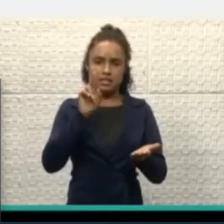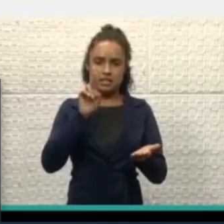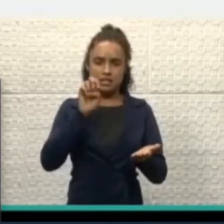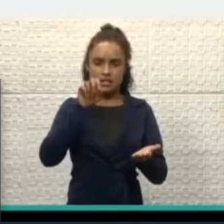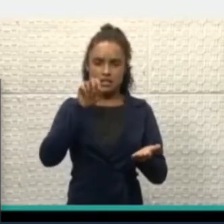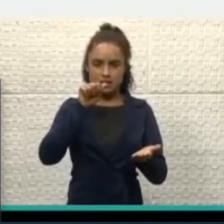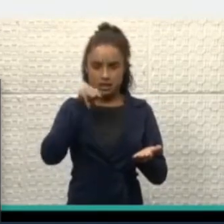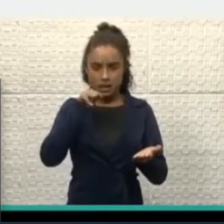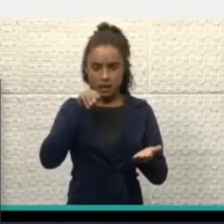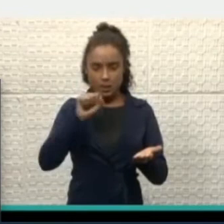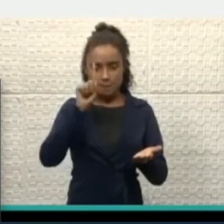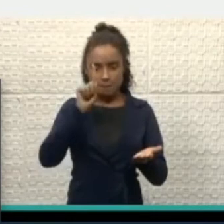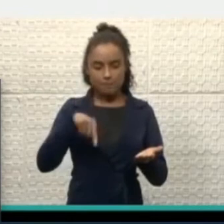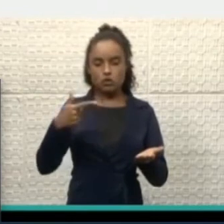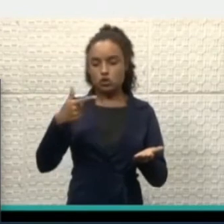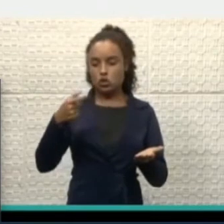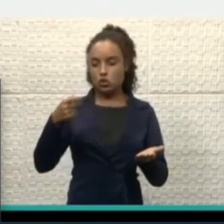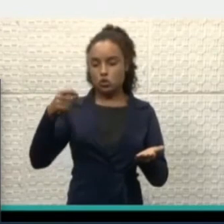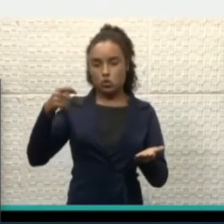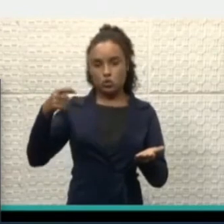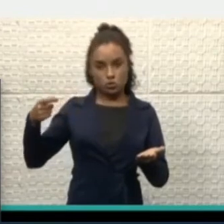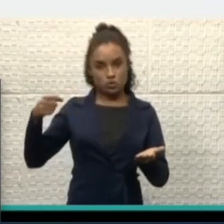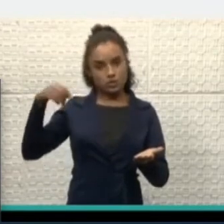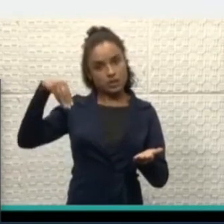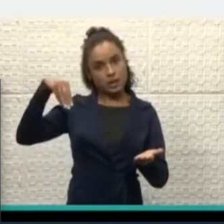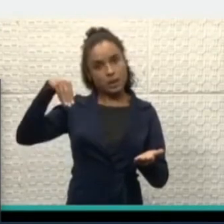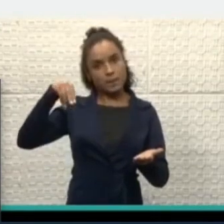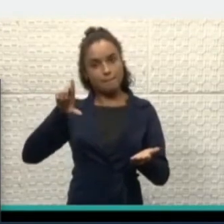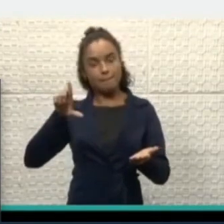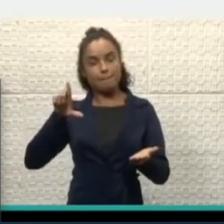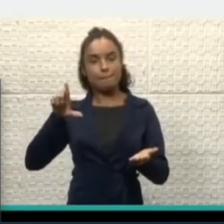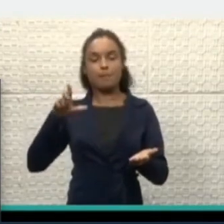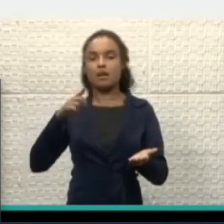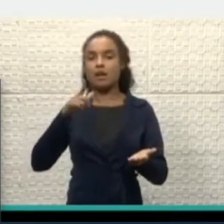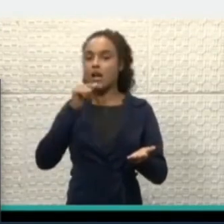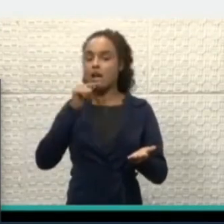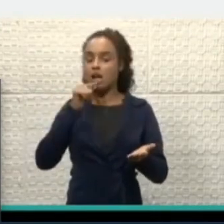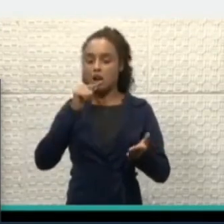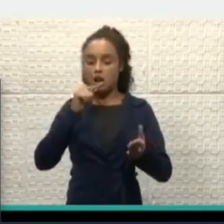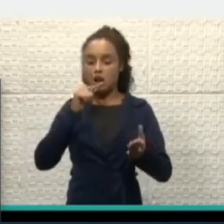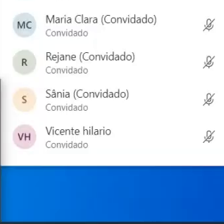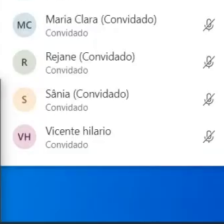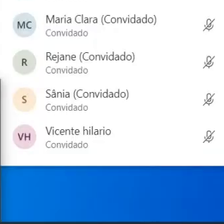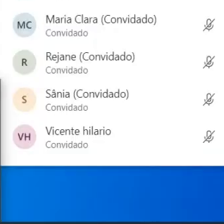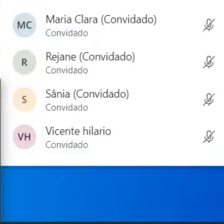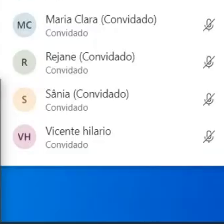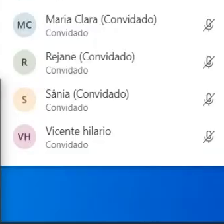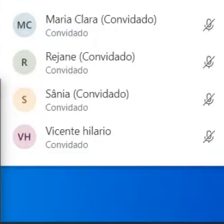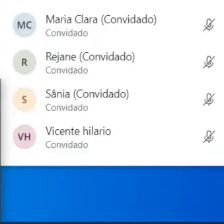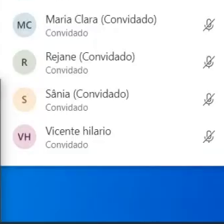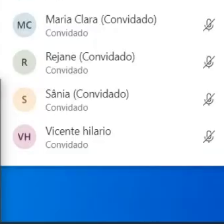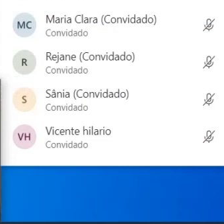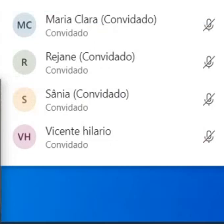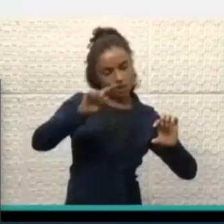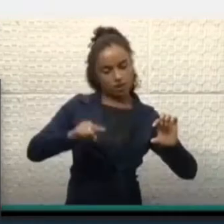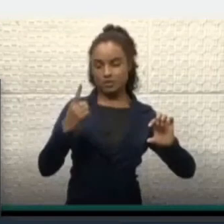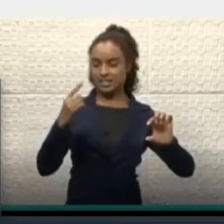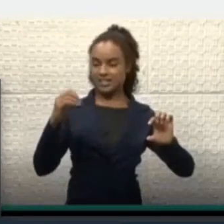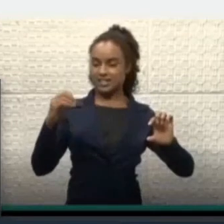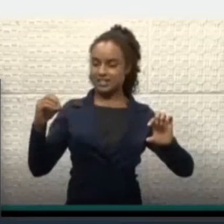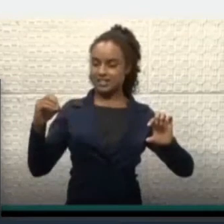Tá ok, pessoal? Tá saindo, sim. Tá saindo. Ok, obrigada. Pra mim tá... Ué, gente, o que eu tenho de errado aqui que tá mudo?